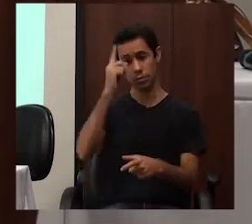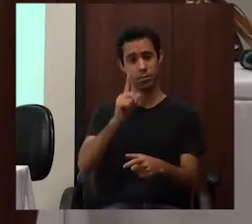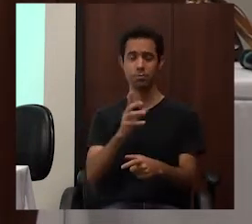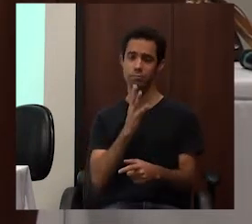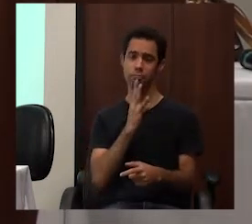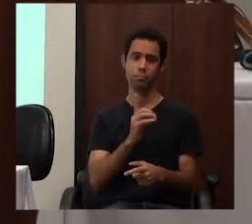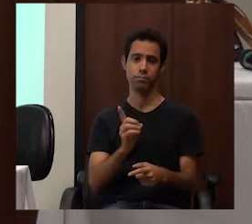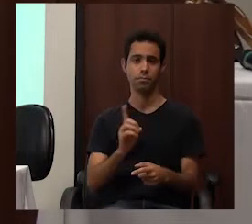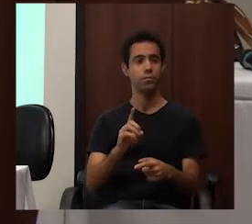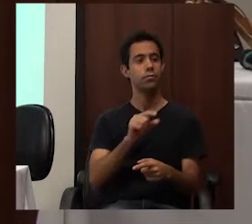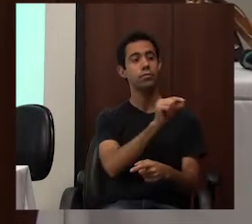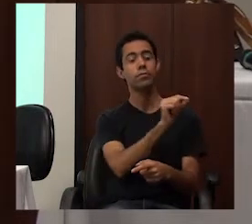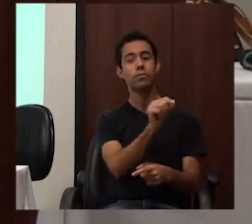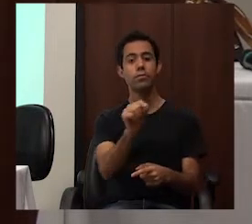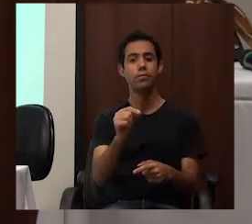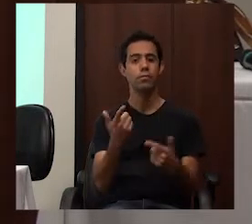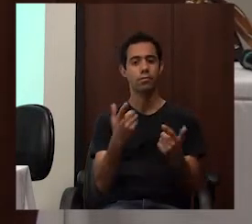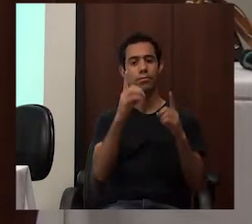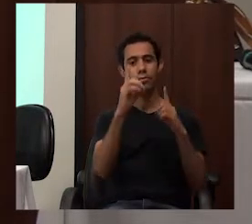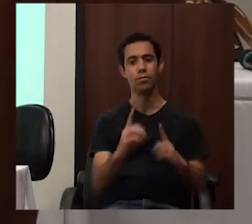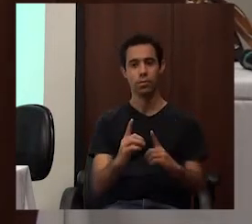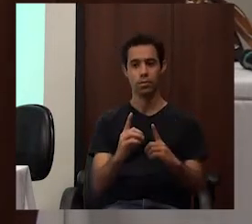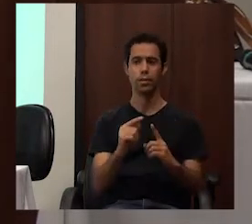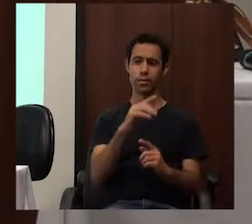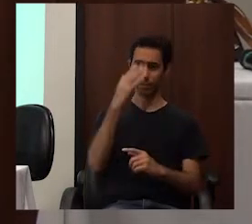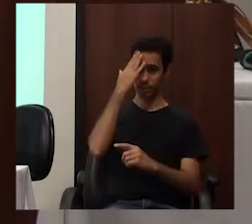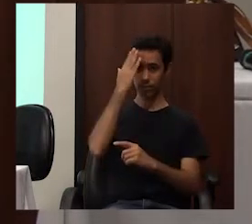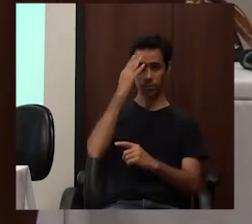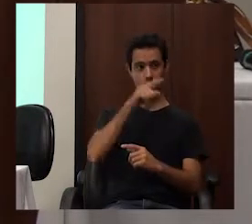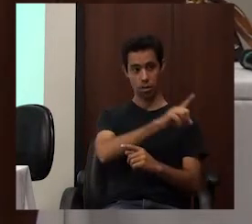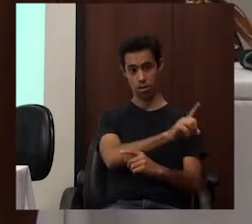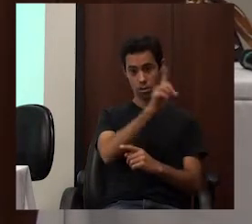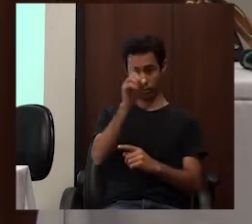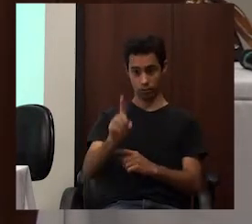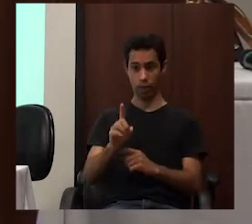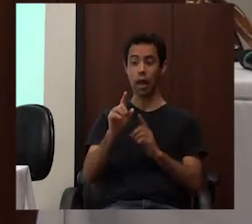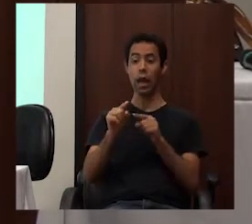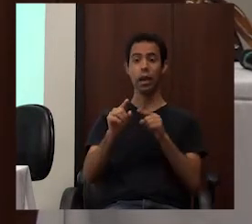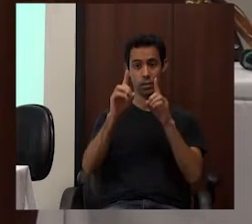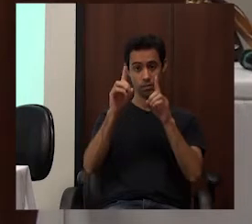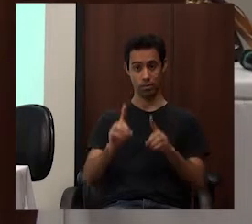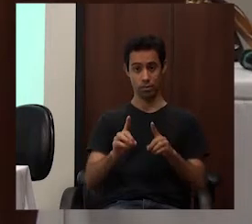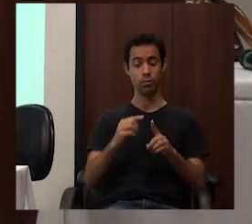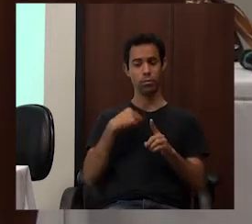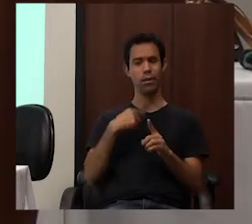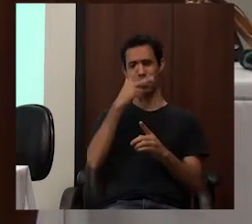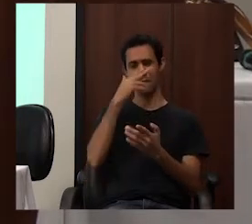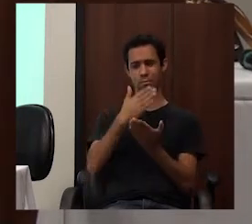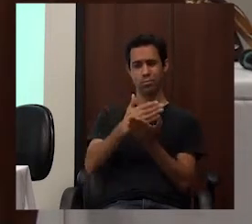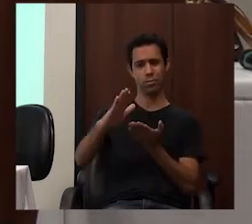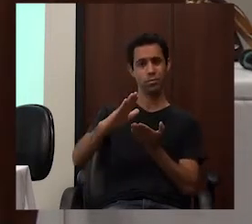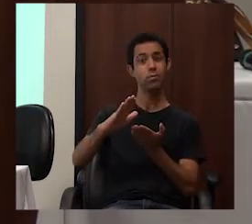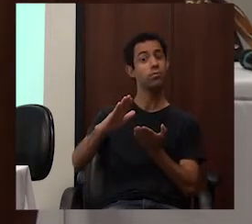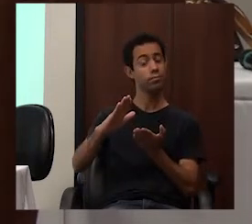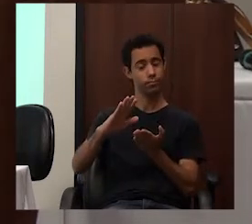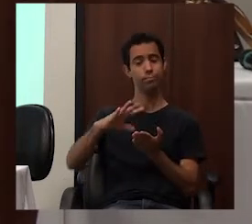pessoa especial, então não sabe tratar. Então, mesmo quando ela está incluída na sala de aula, ela muitas vezes acaba excluída de fato, né,